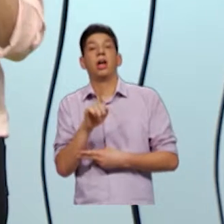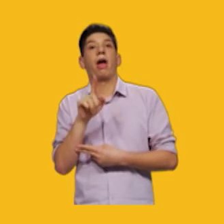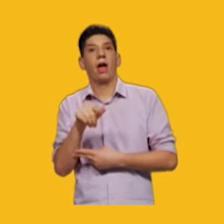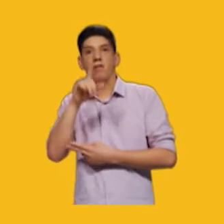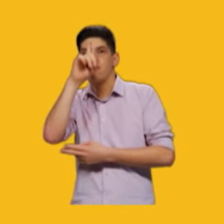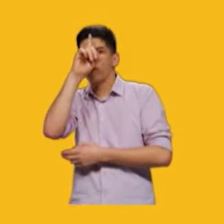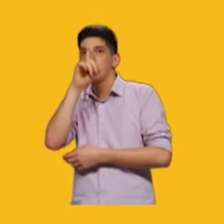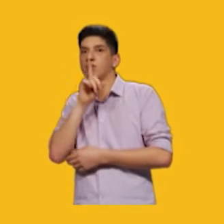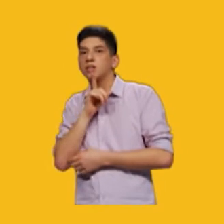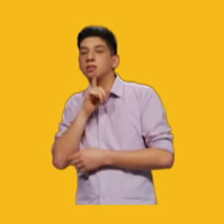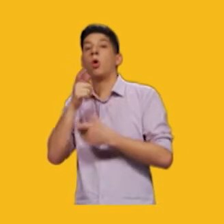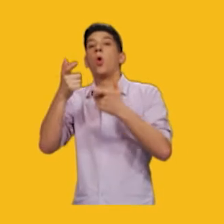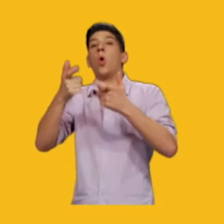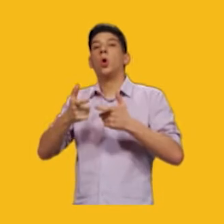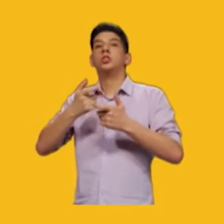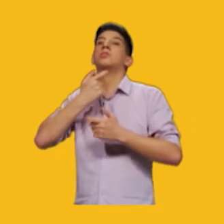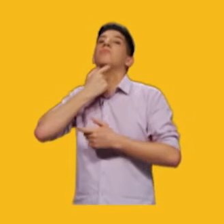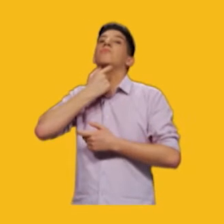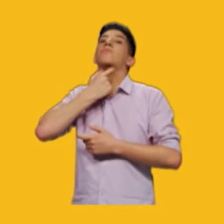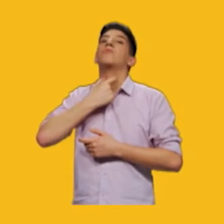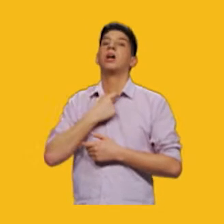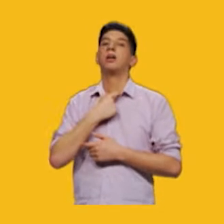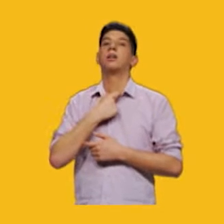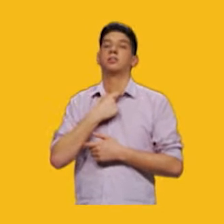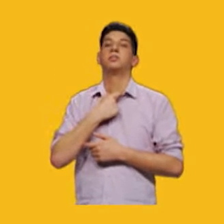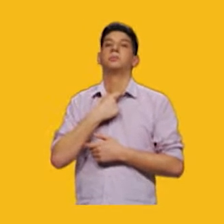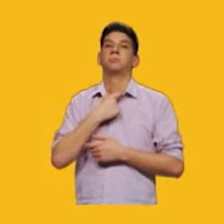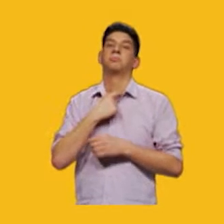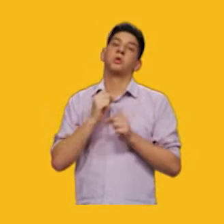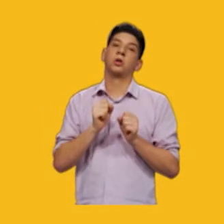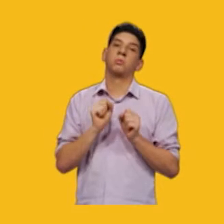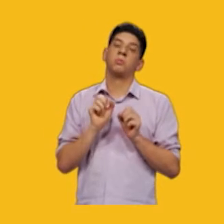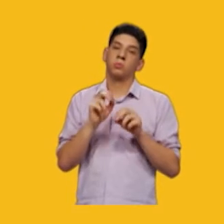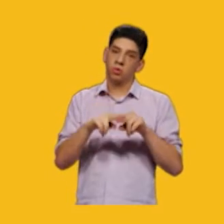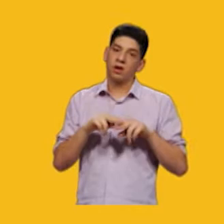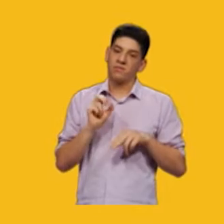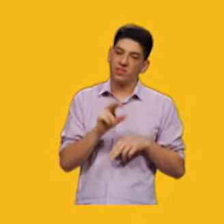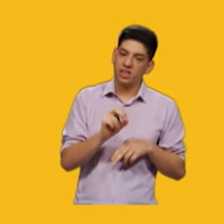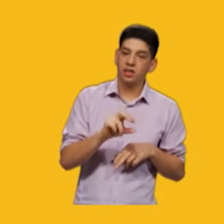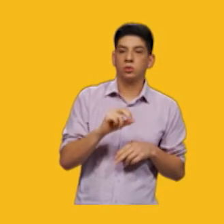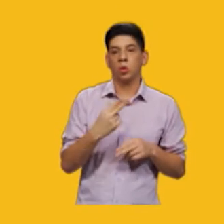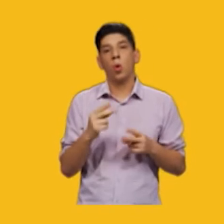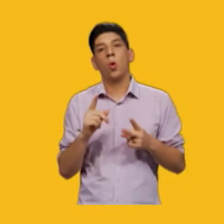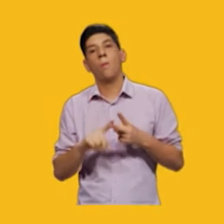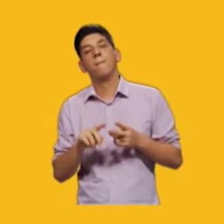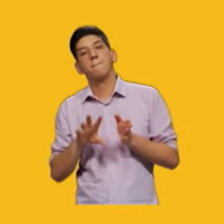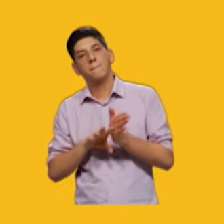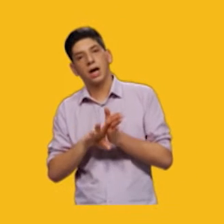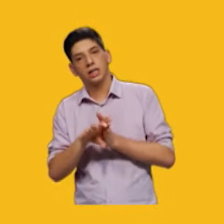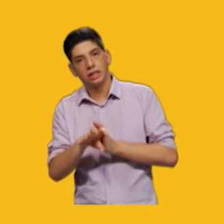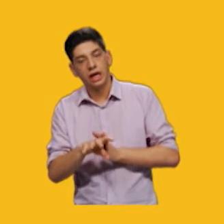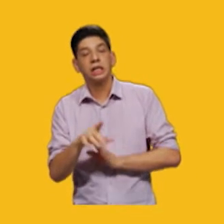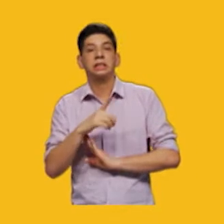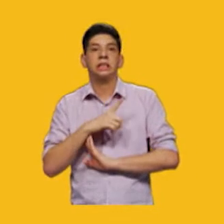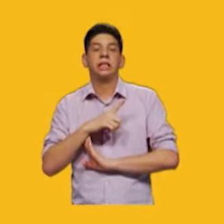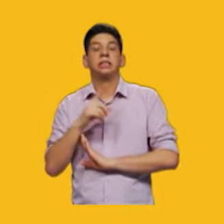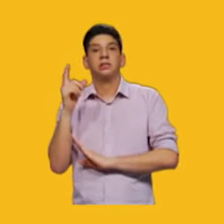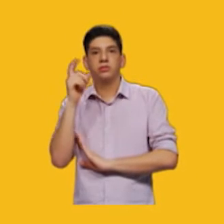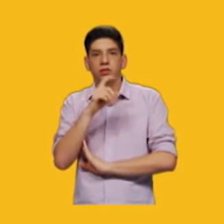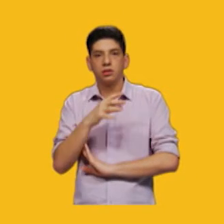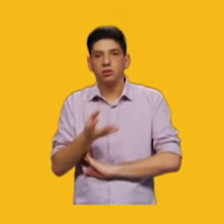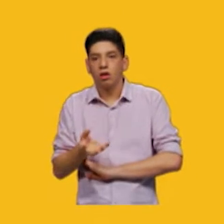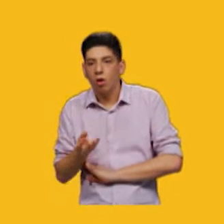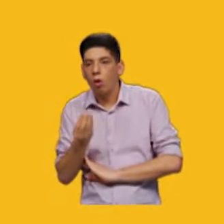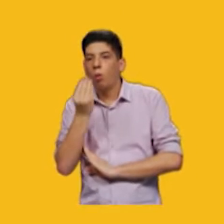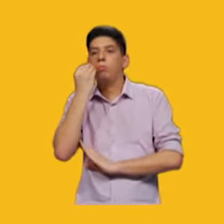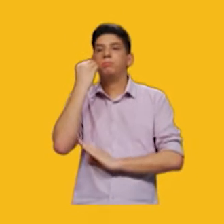na faringe. É uma doença causada ou por vírus ou por bactéria e vai causar essa dificuldade ao engolir. A